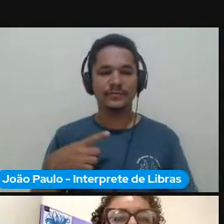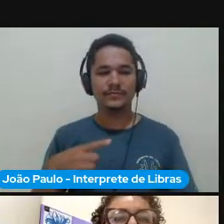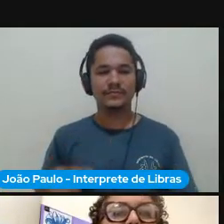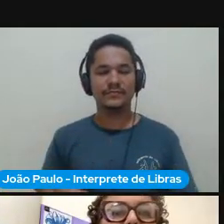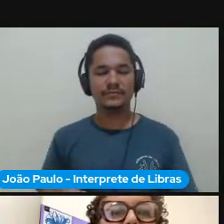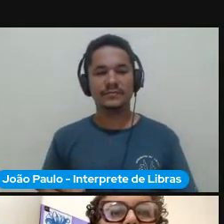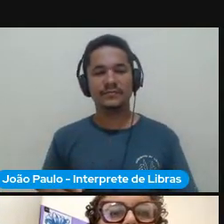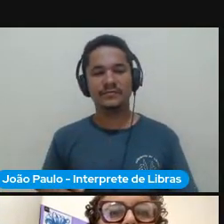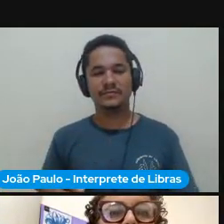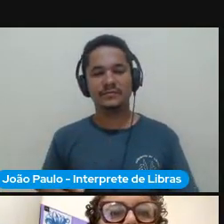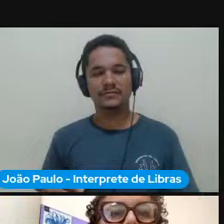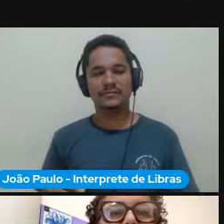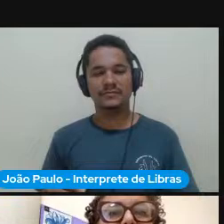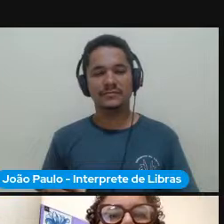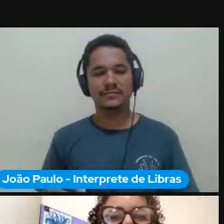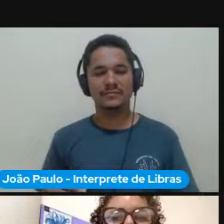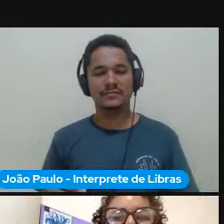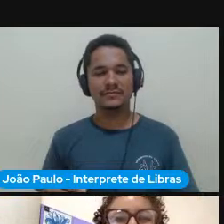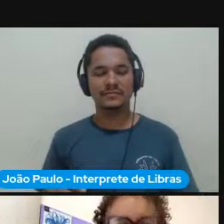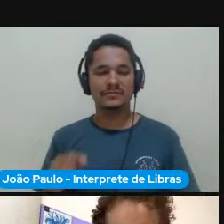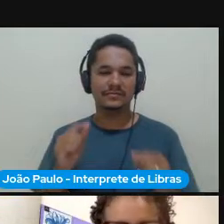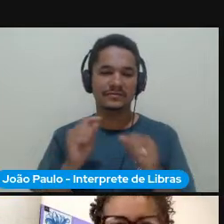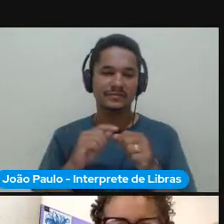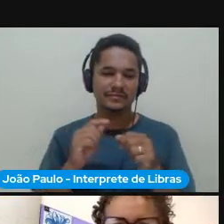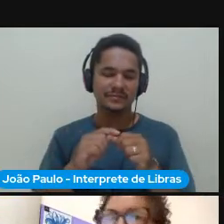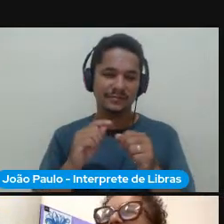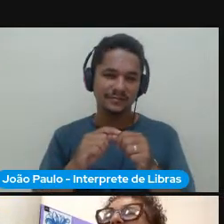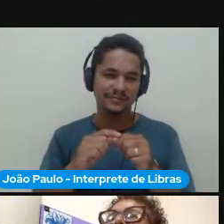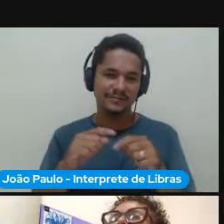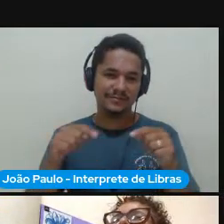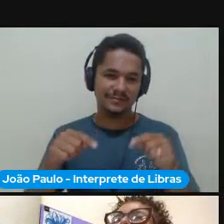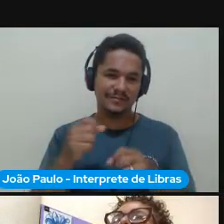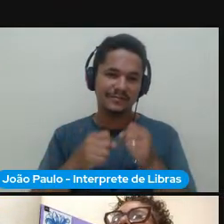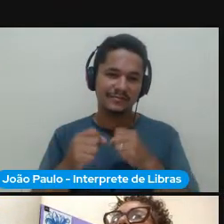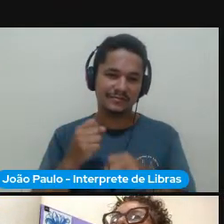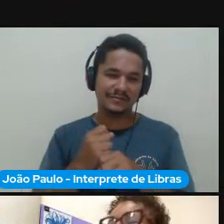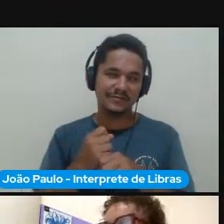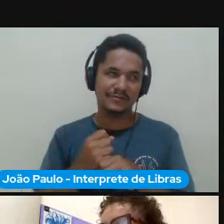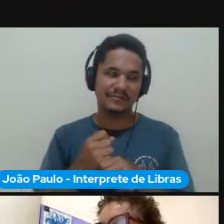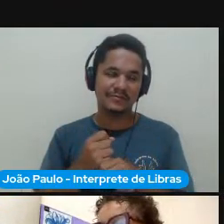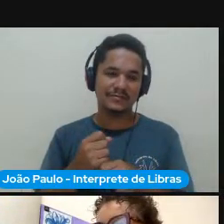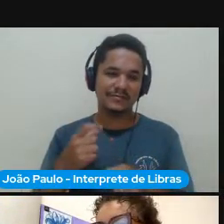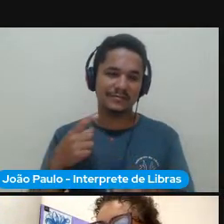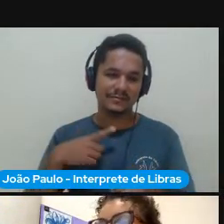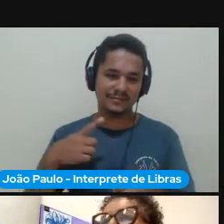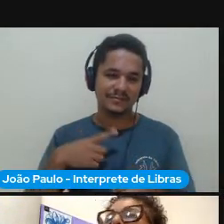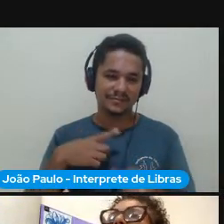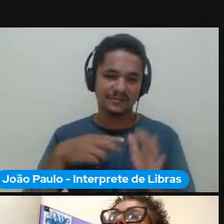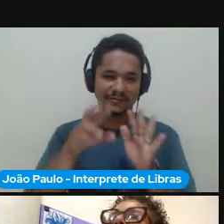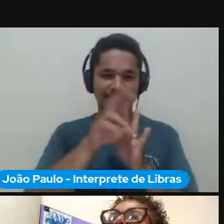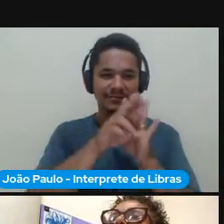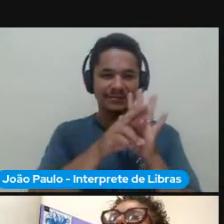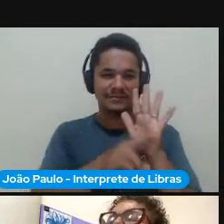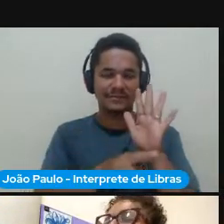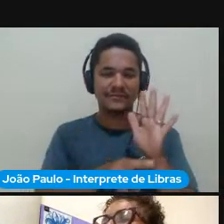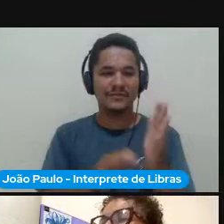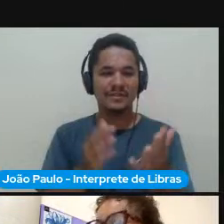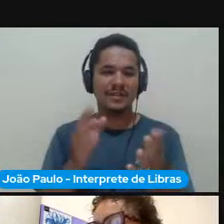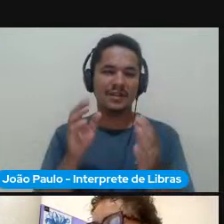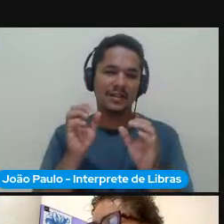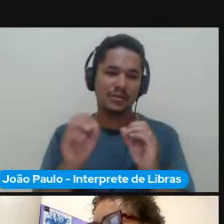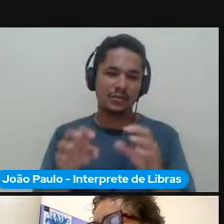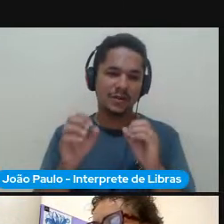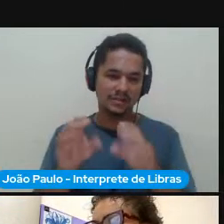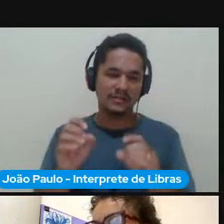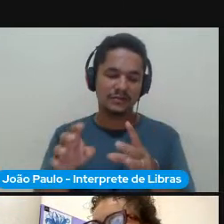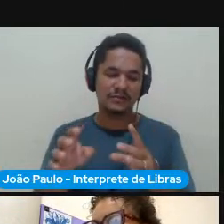em... Oi? Deu isso. Nós tivemos, então, a regulamentação da educação de jovens e